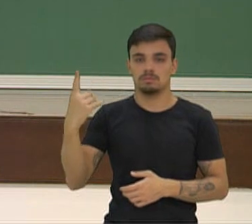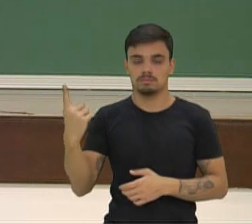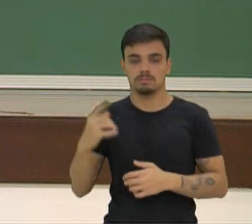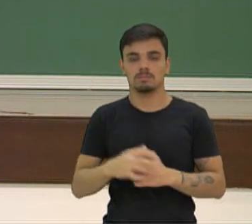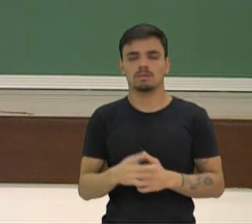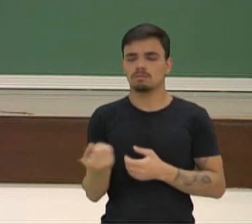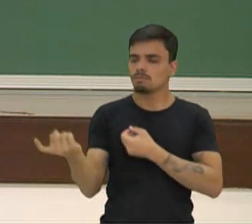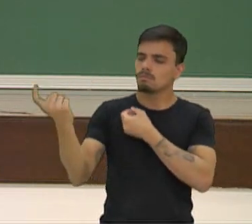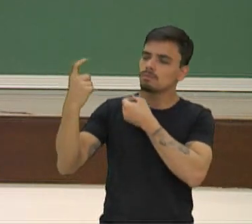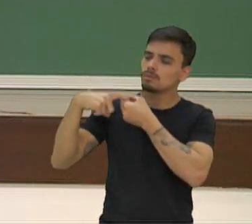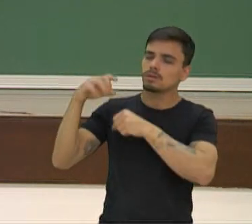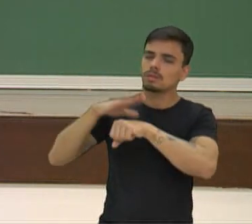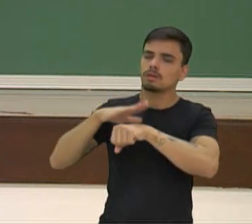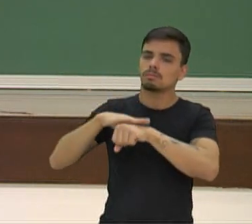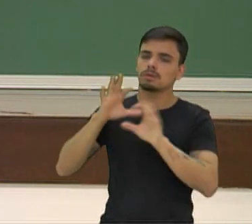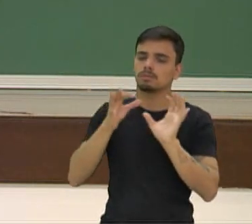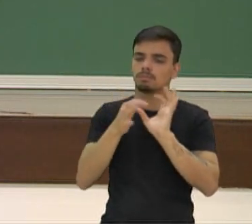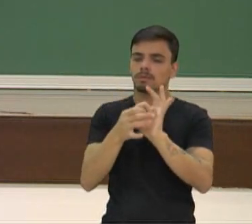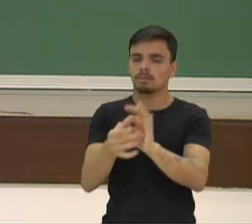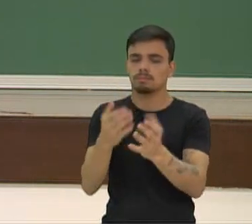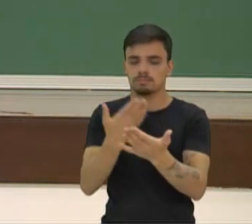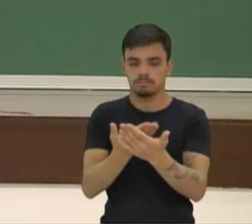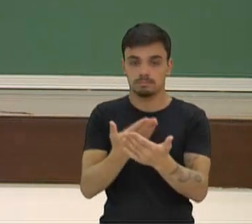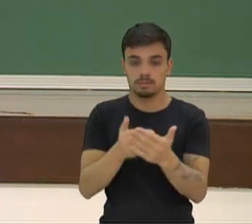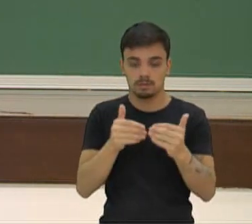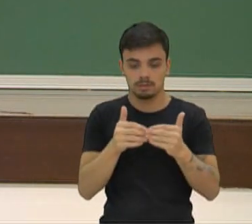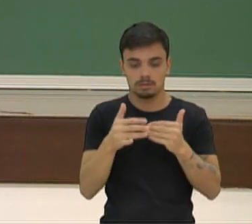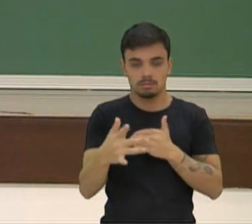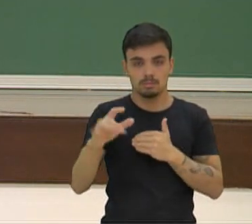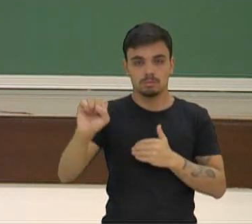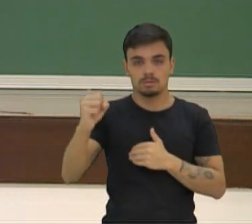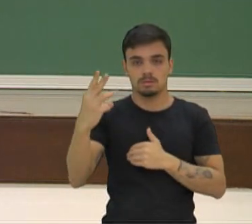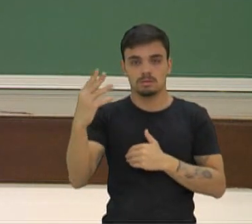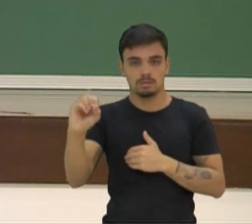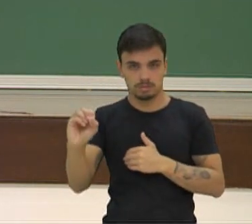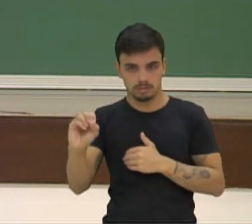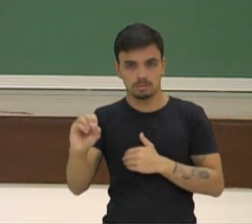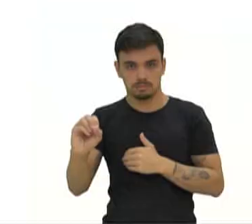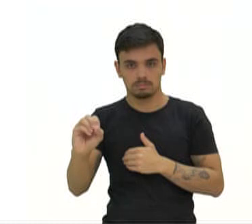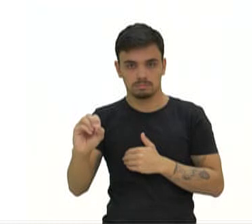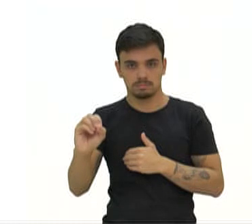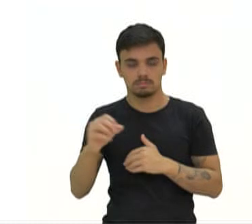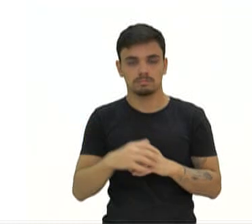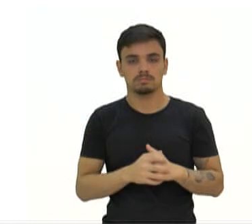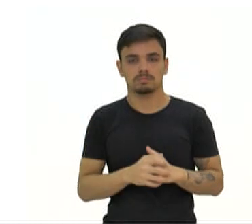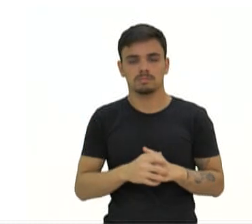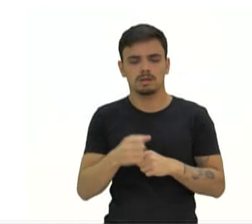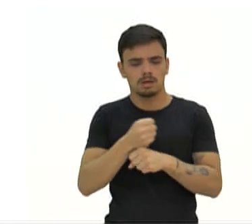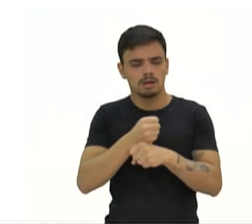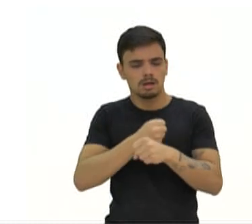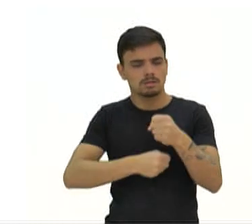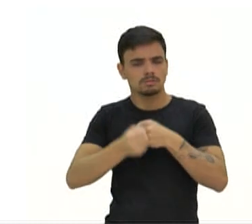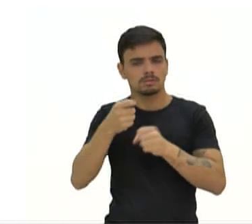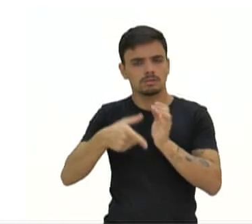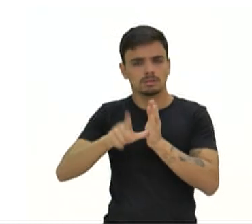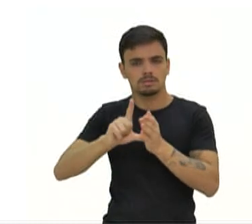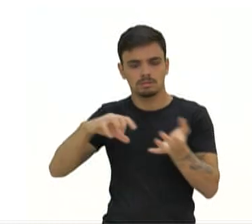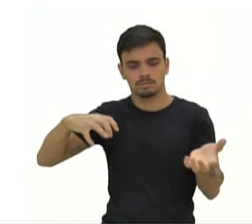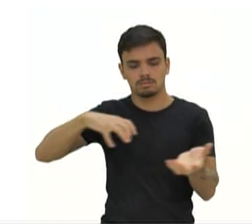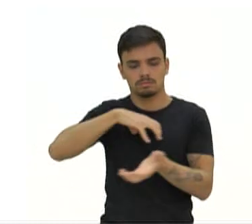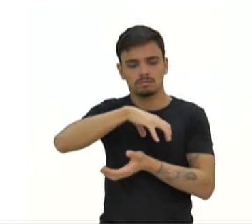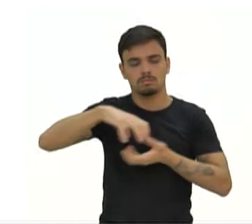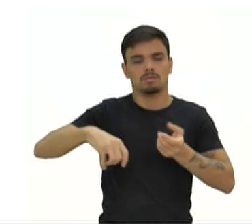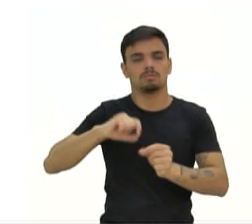contexto. Desde 1830, portanto, anos antes da revolta, o